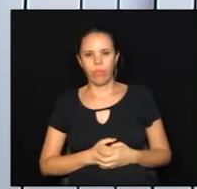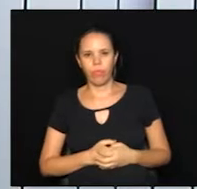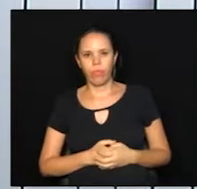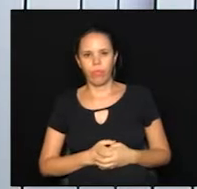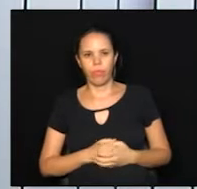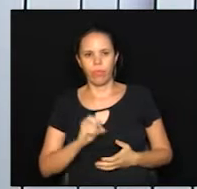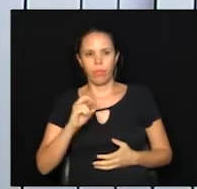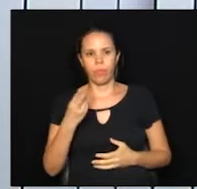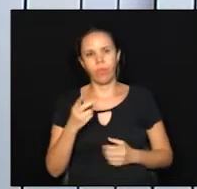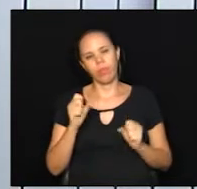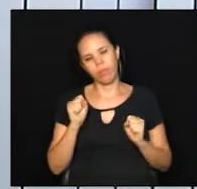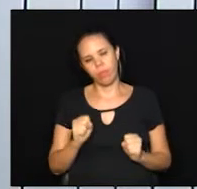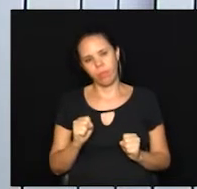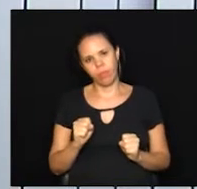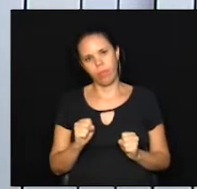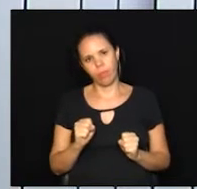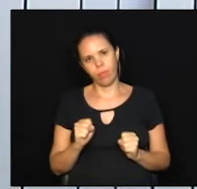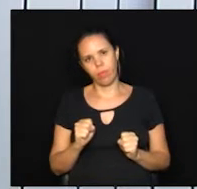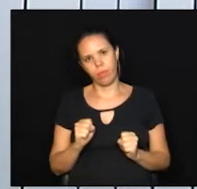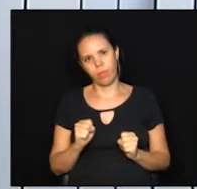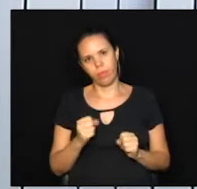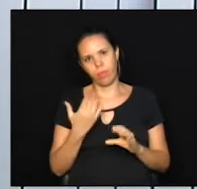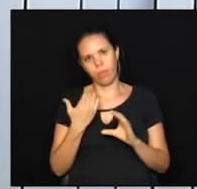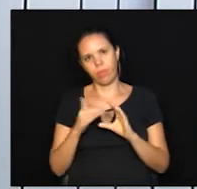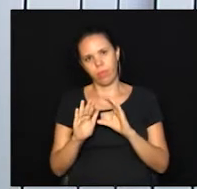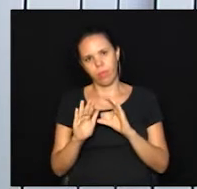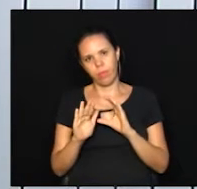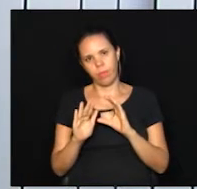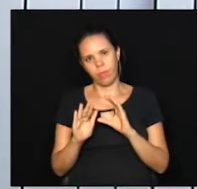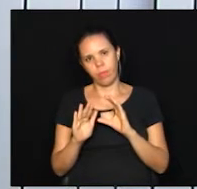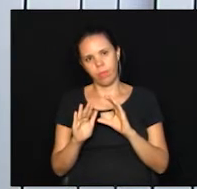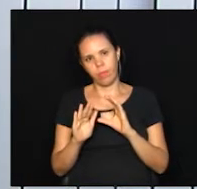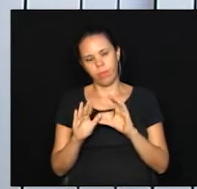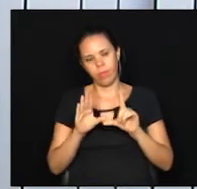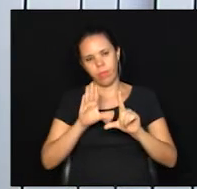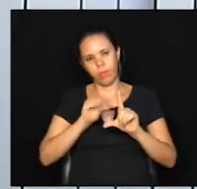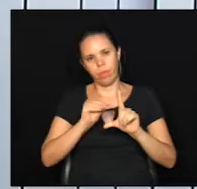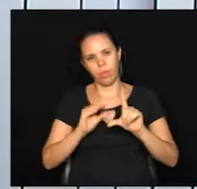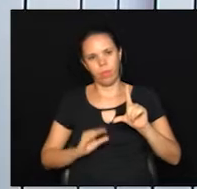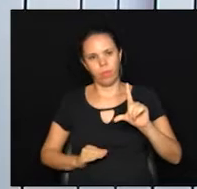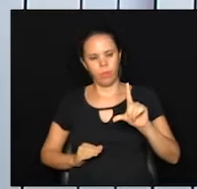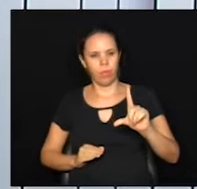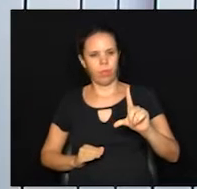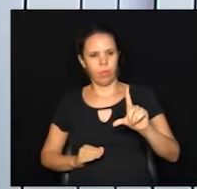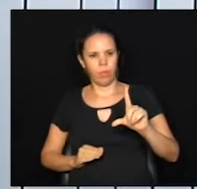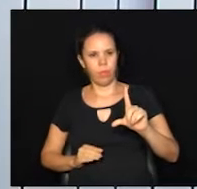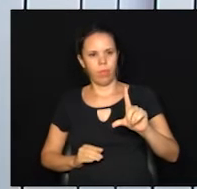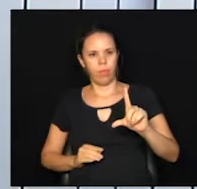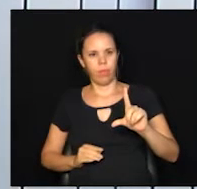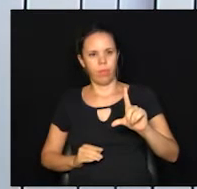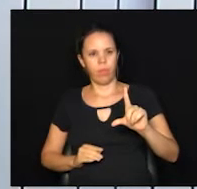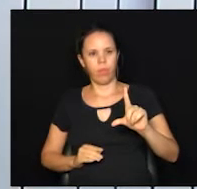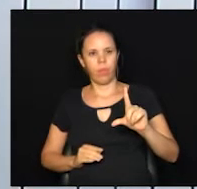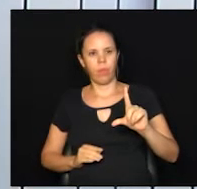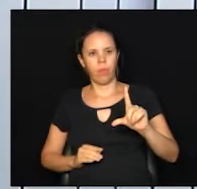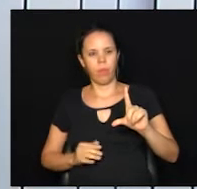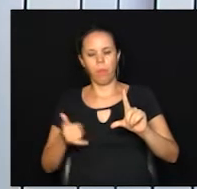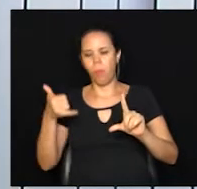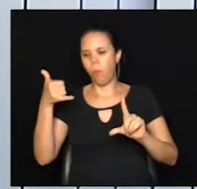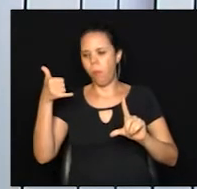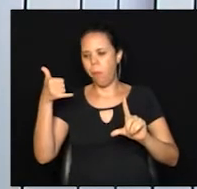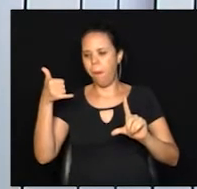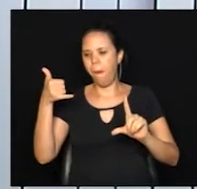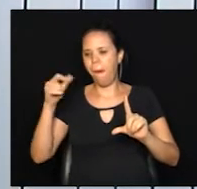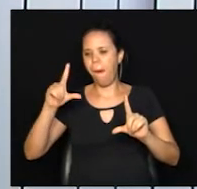978293776. Ou você tem a opção de enviar uma mensagem através do nosso QR Code. Olha só, estou apontando para ele. Você pega o seu